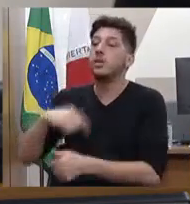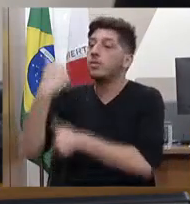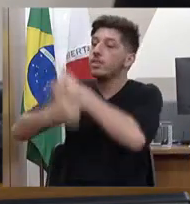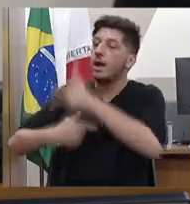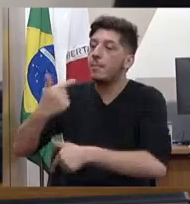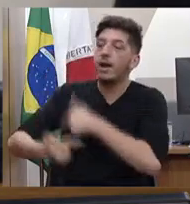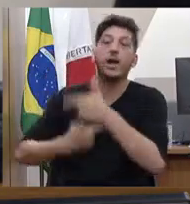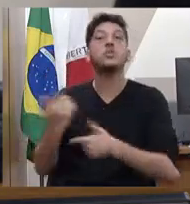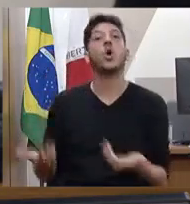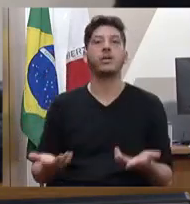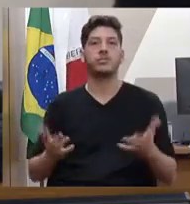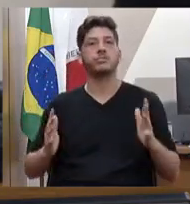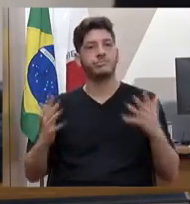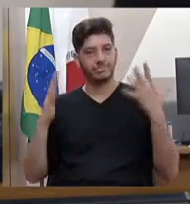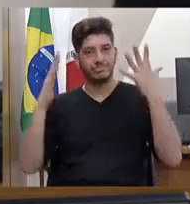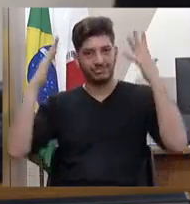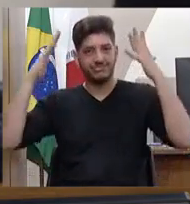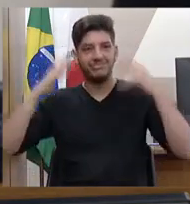trabalhadoras